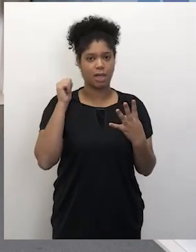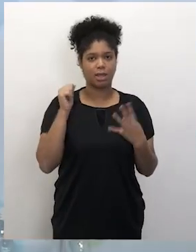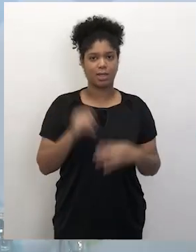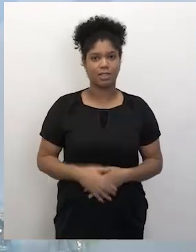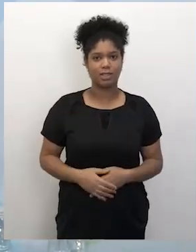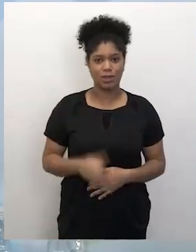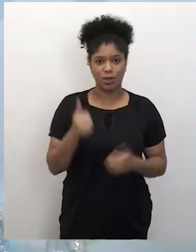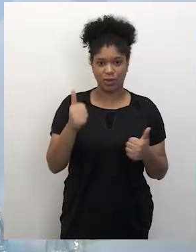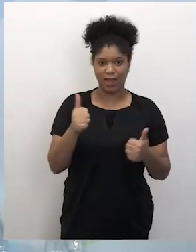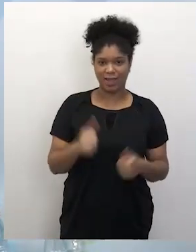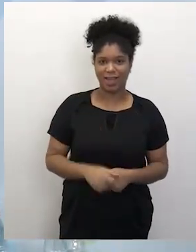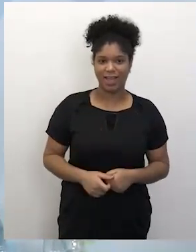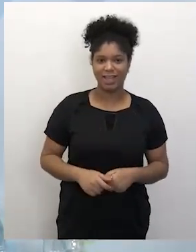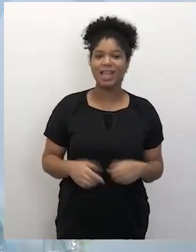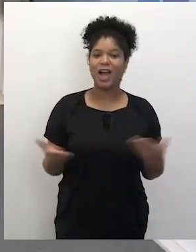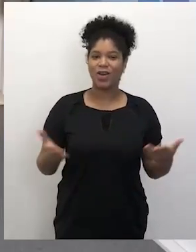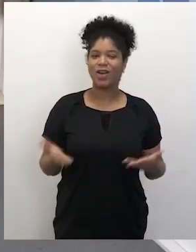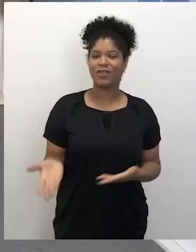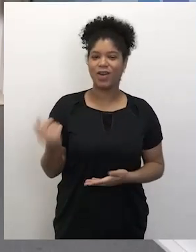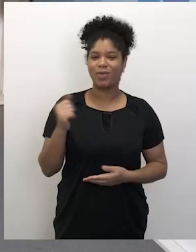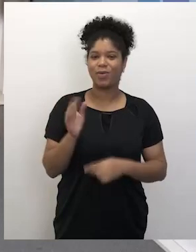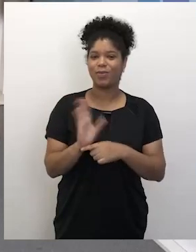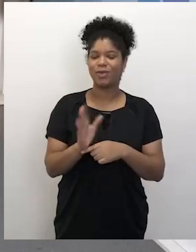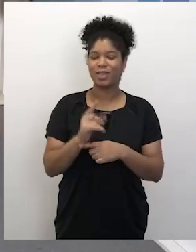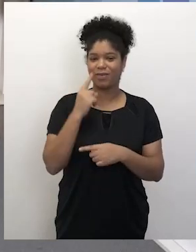gente juntar o outro daqui a pouco.